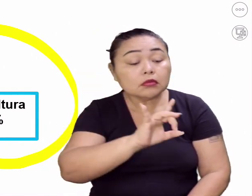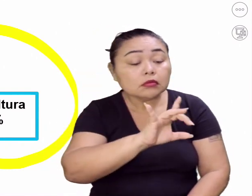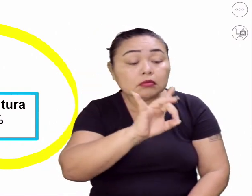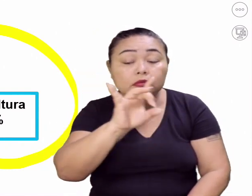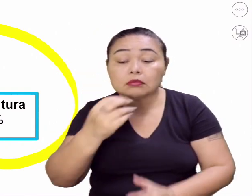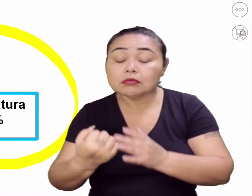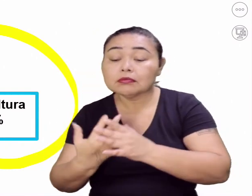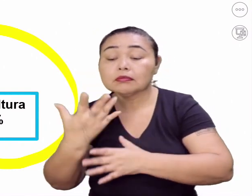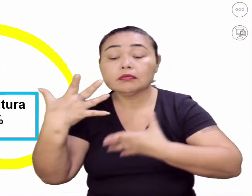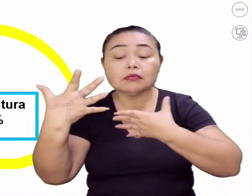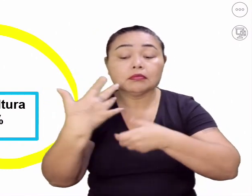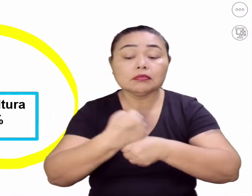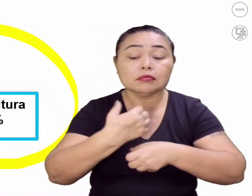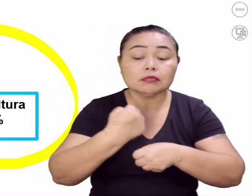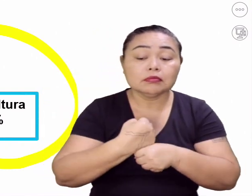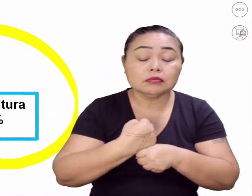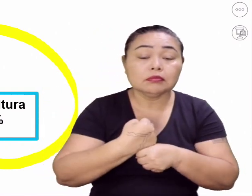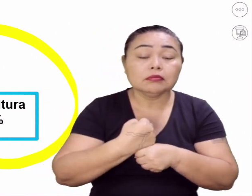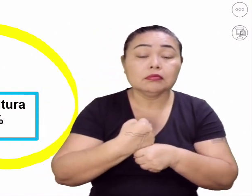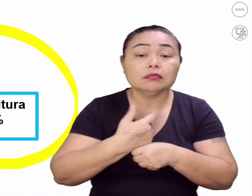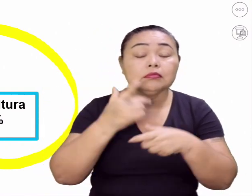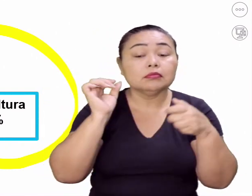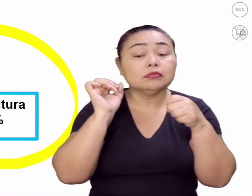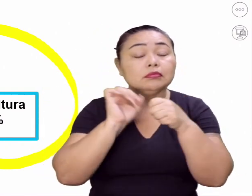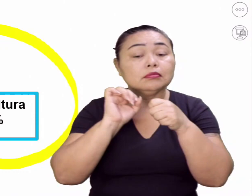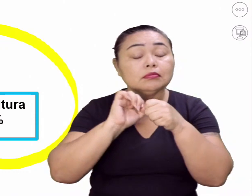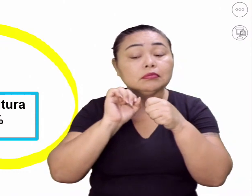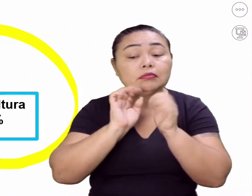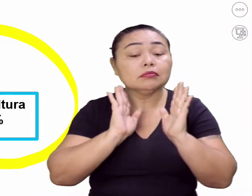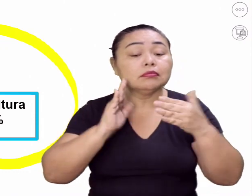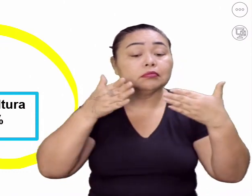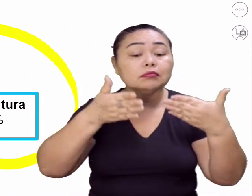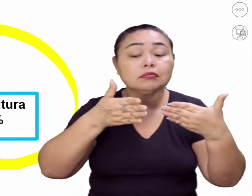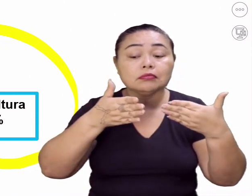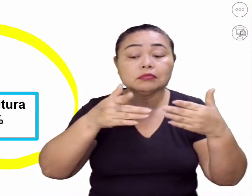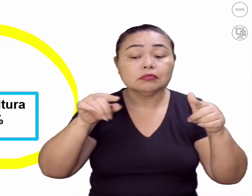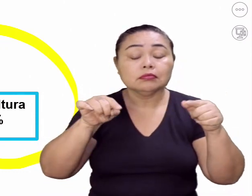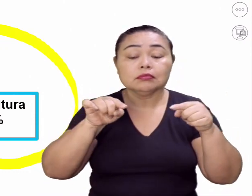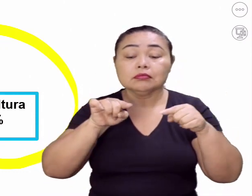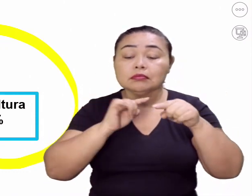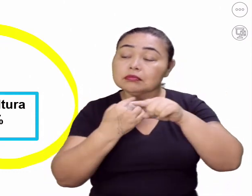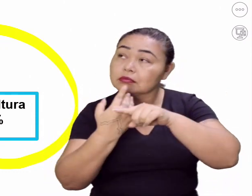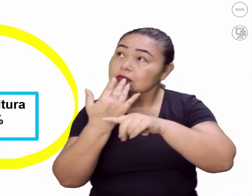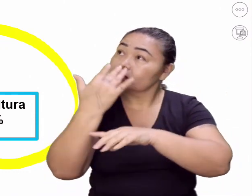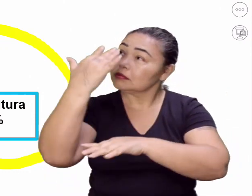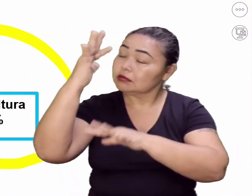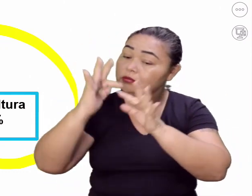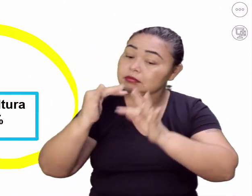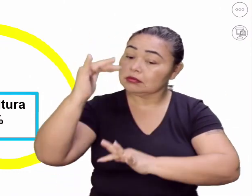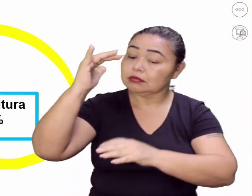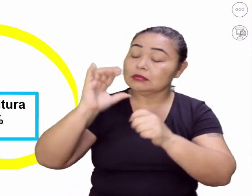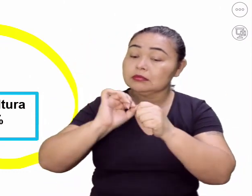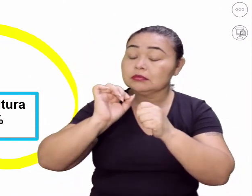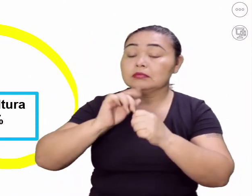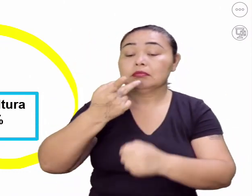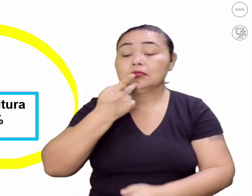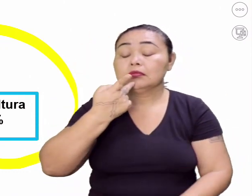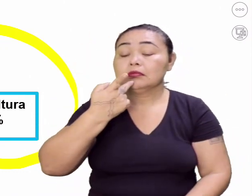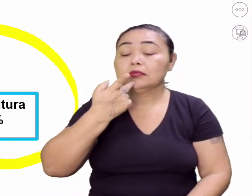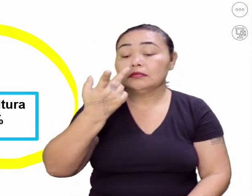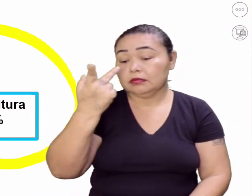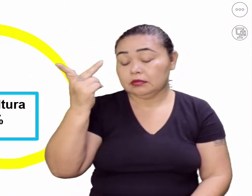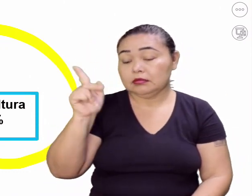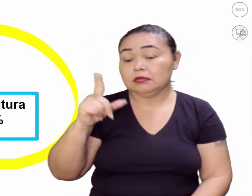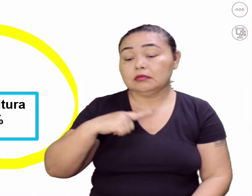ainda calculando, fazendo cálculo baseado no tamanho daquela planta. Agora, você falando isso, eu